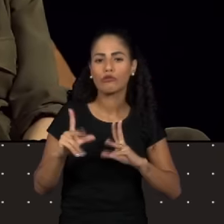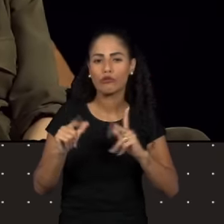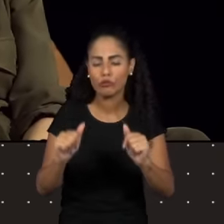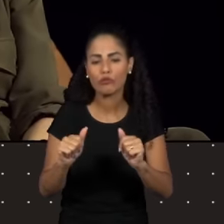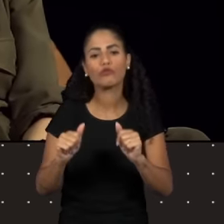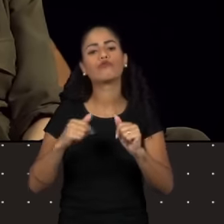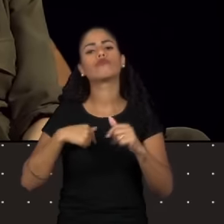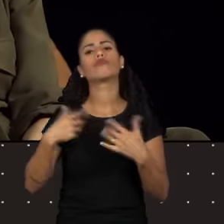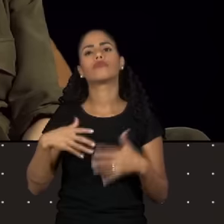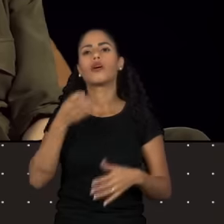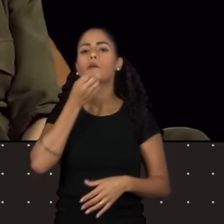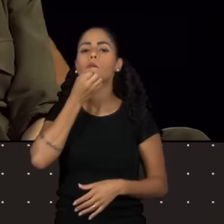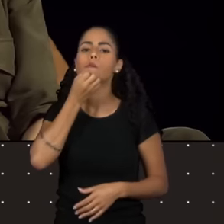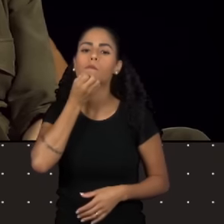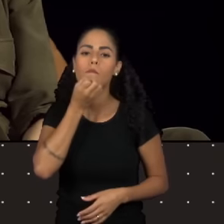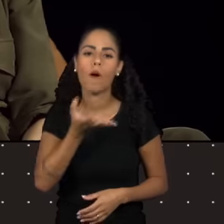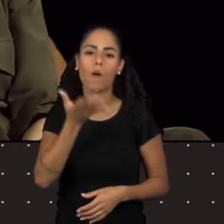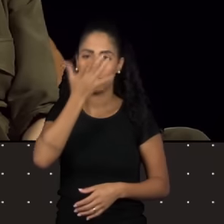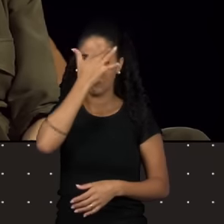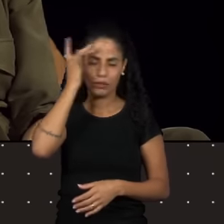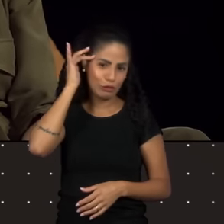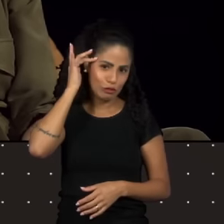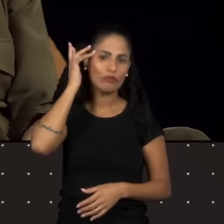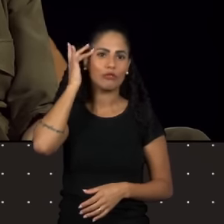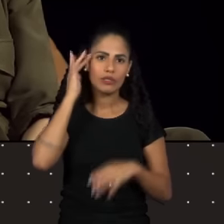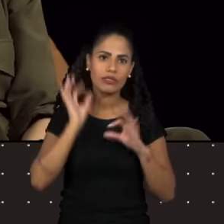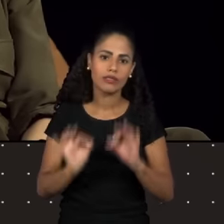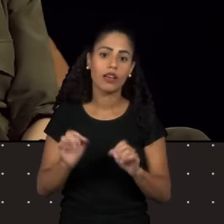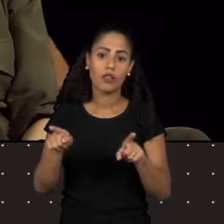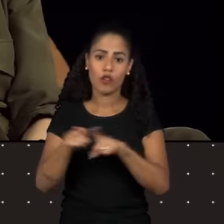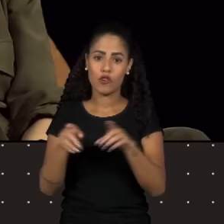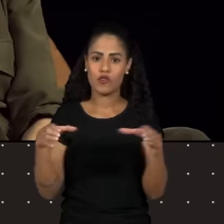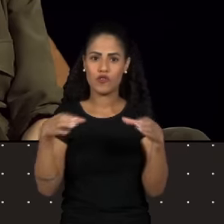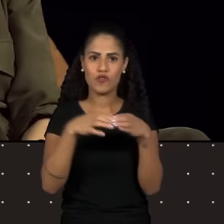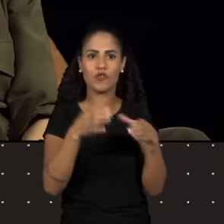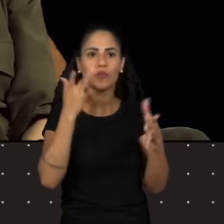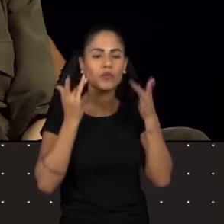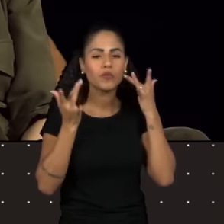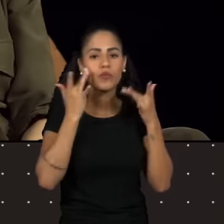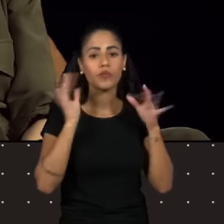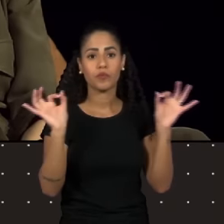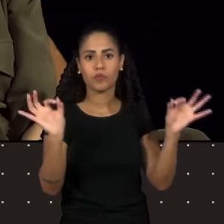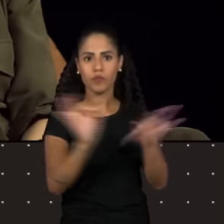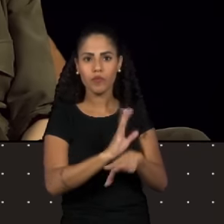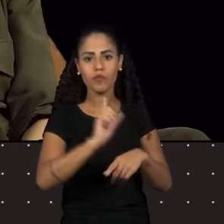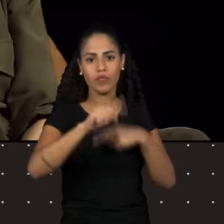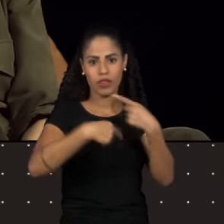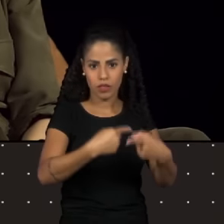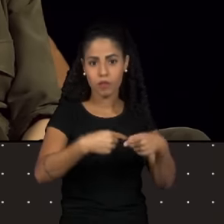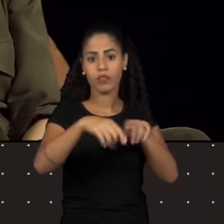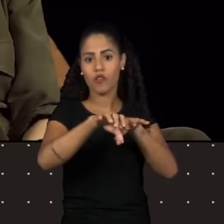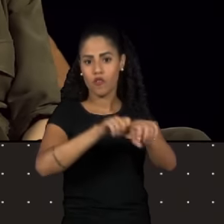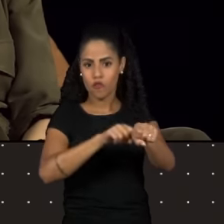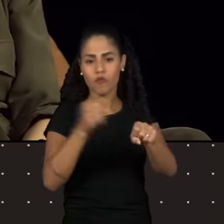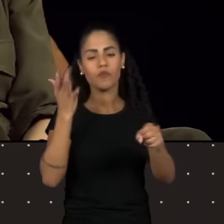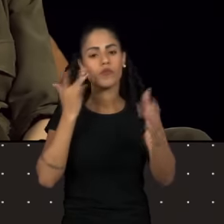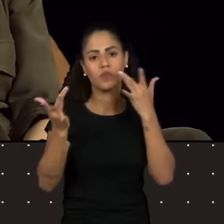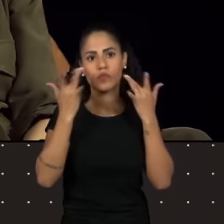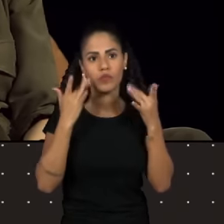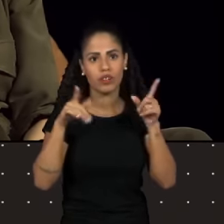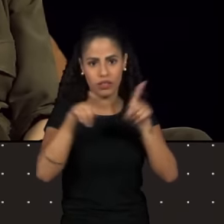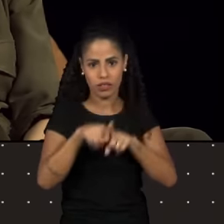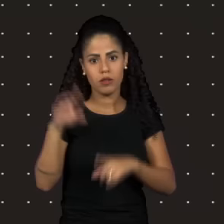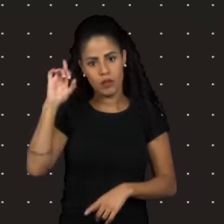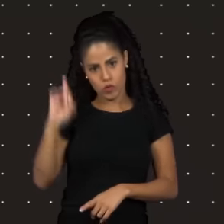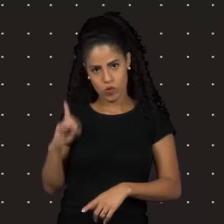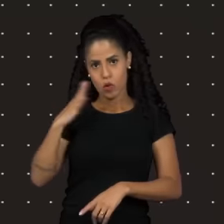temperamental, isso é bom. Quando ela entrou na companhia, que foi logo depois da graduação dela na Cal, também dirigida